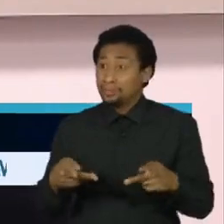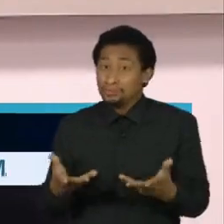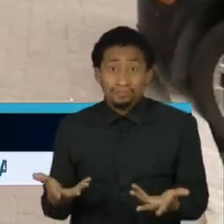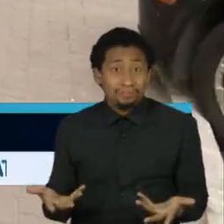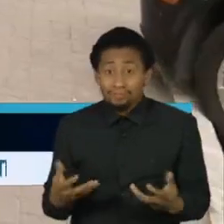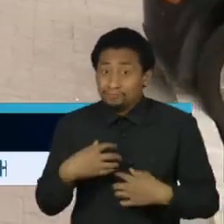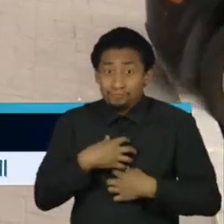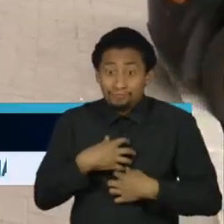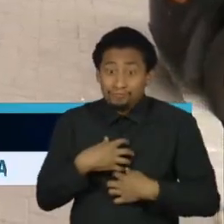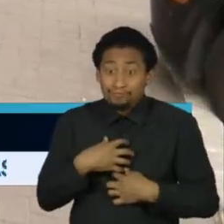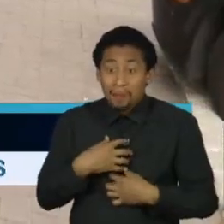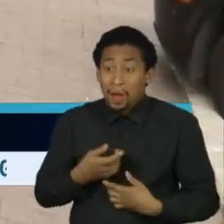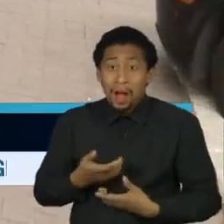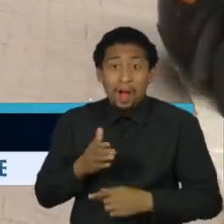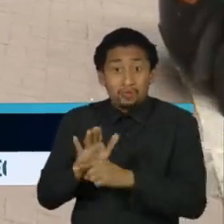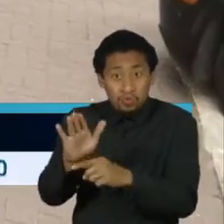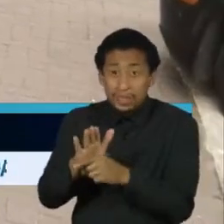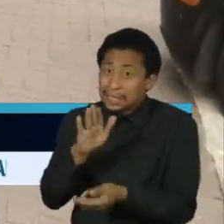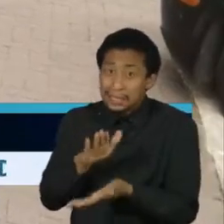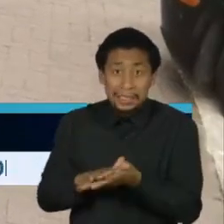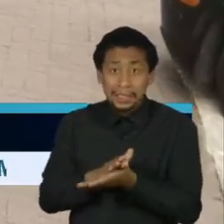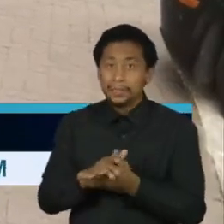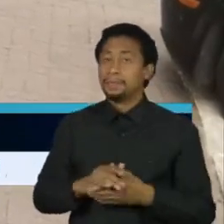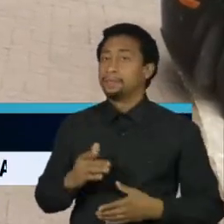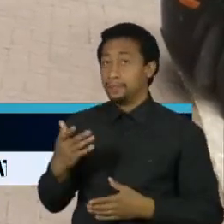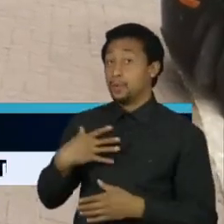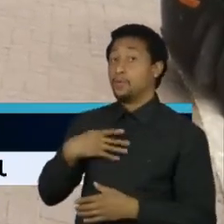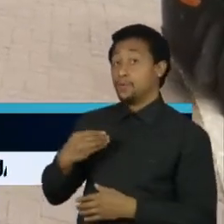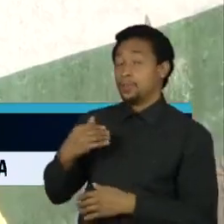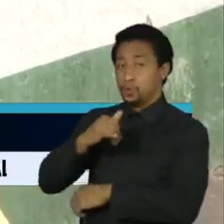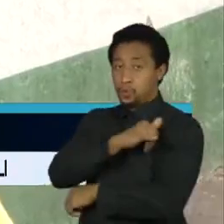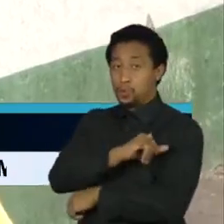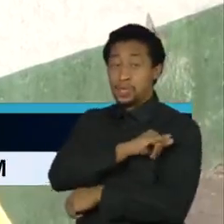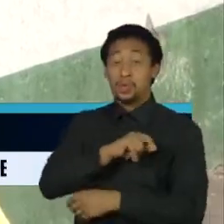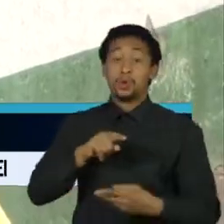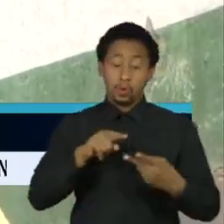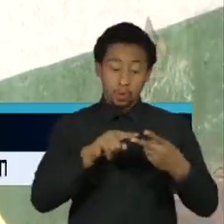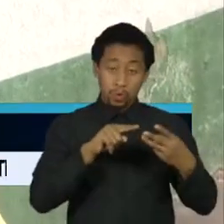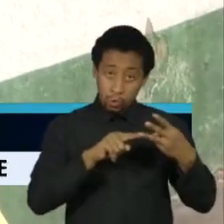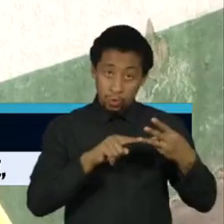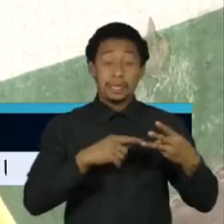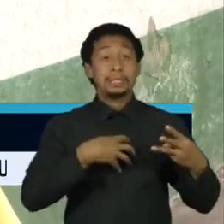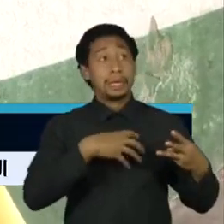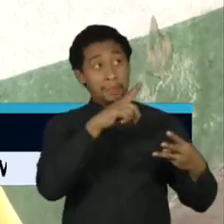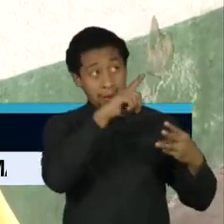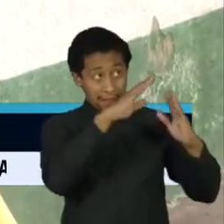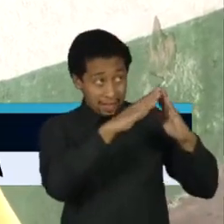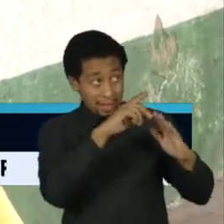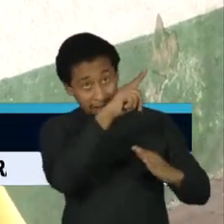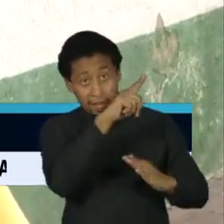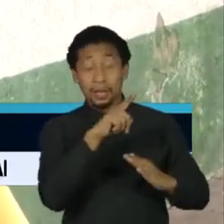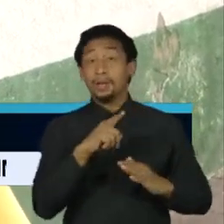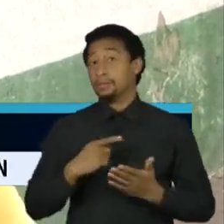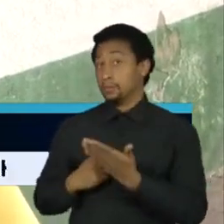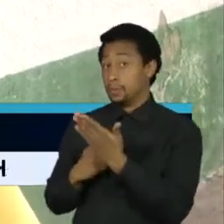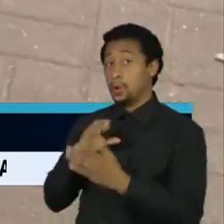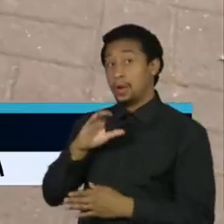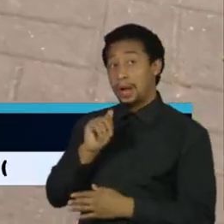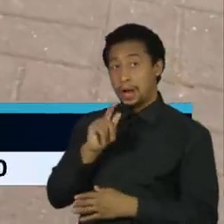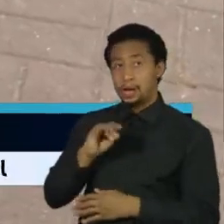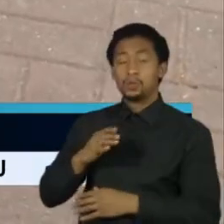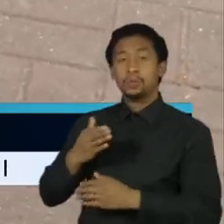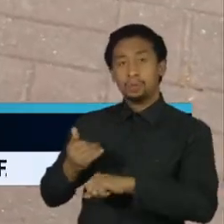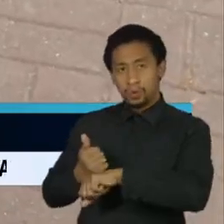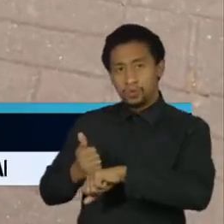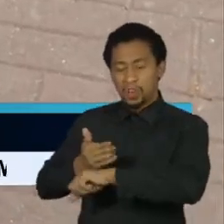mais ampla. Com um filho no Rio, outro na Bahia e dois em São Paulo, o serralheiro Carlos está desempregado e sustenta a família